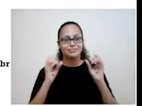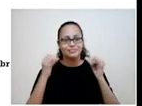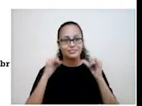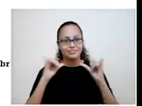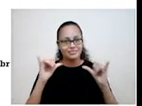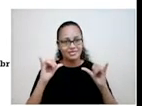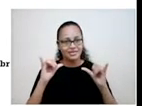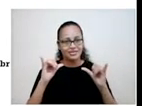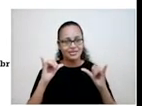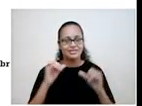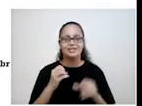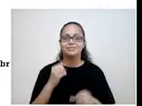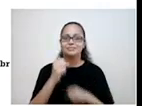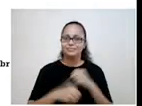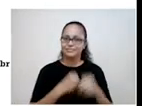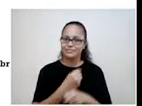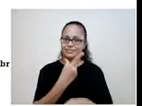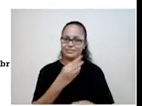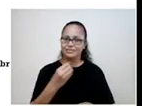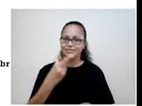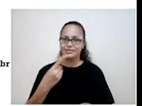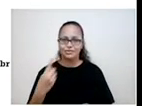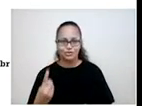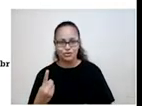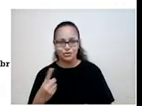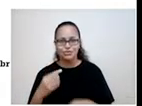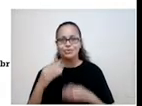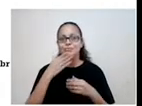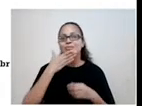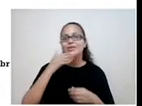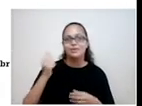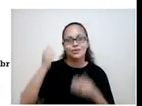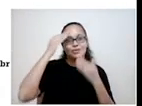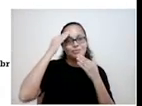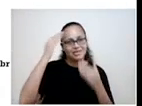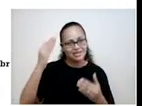seja um ano muito melhor. Muito obrigado e até mais.